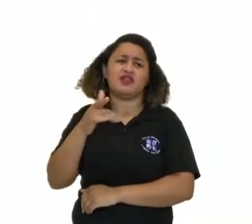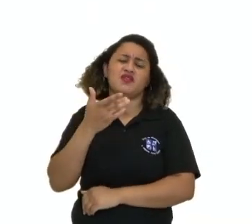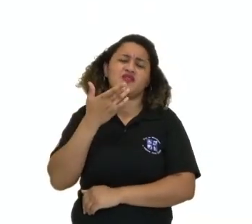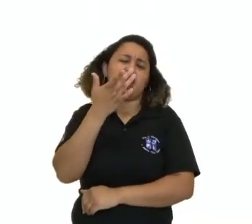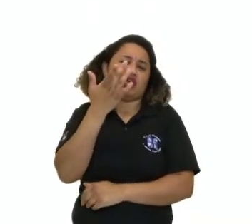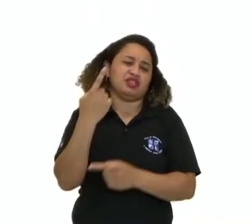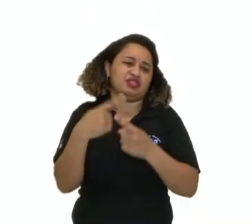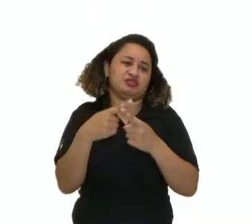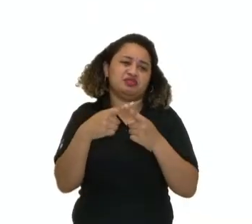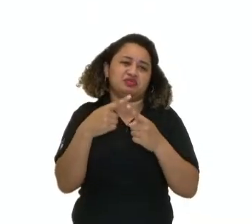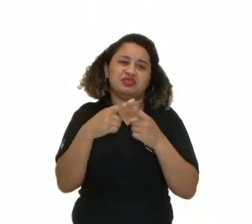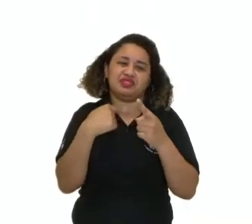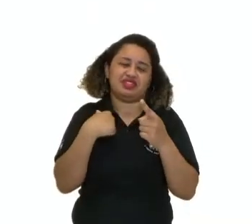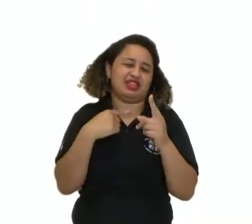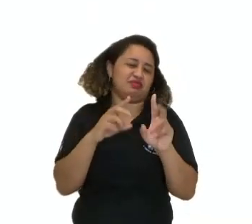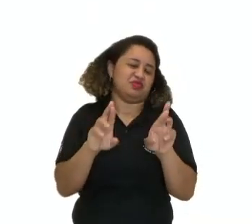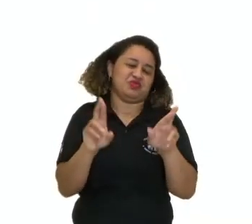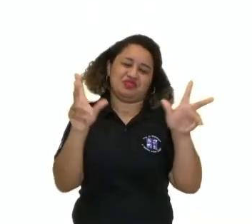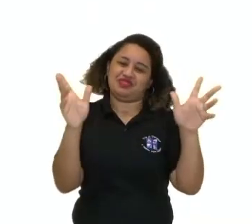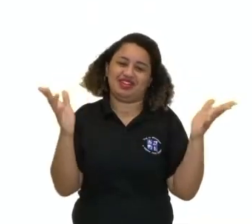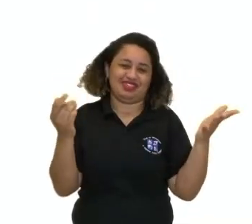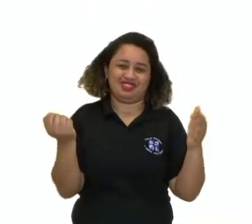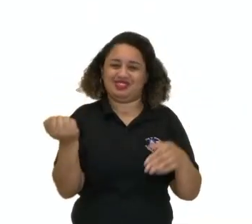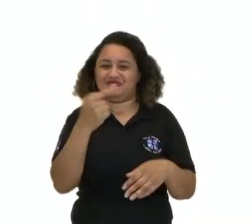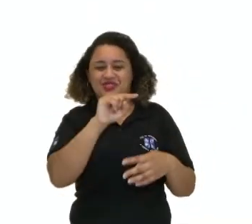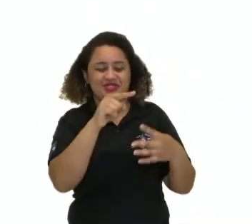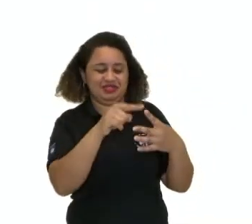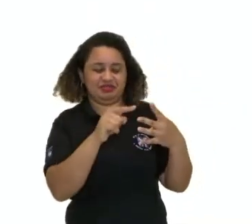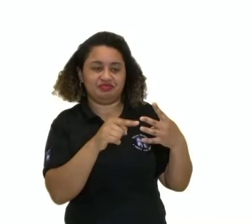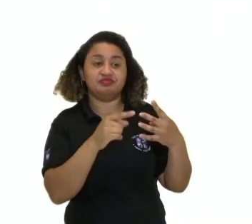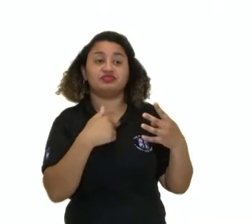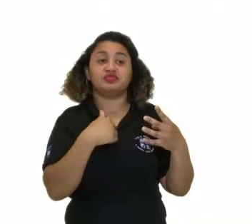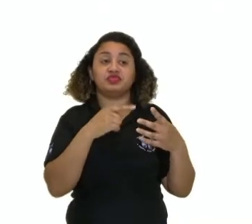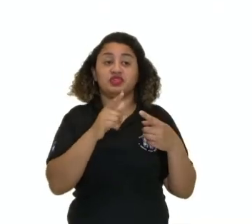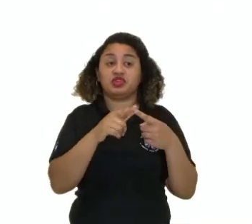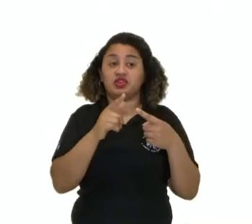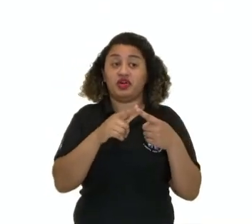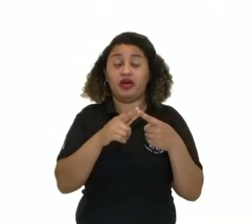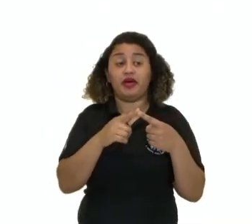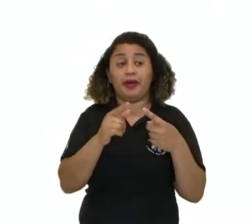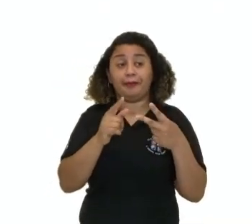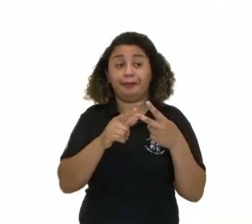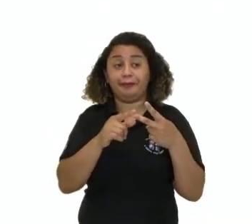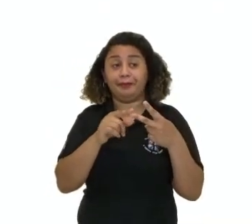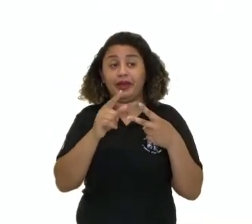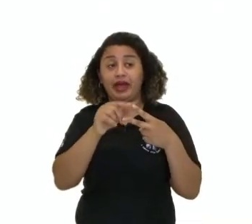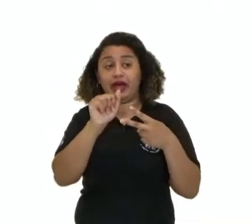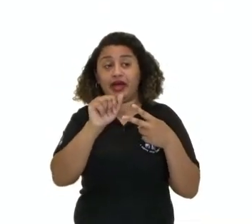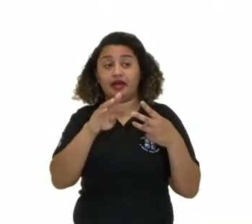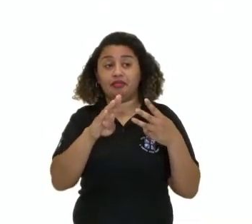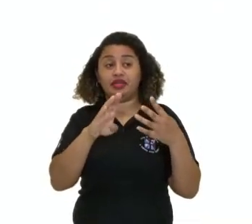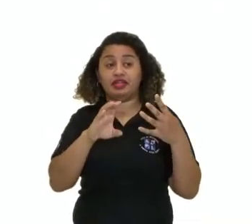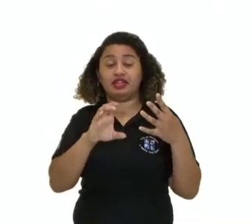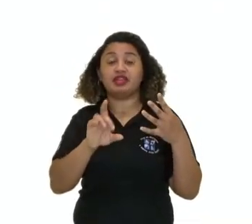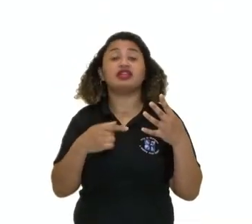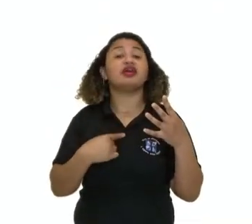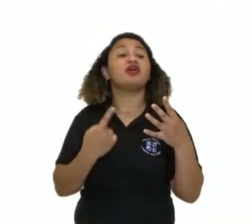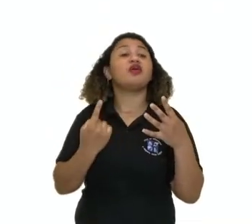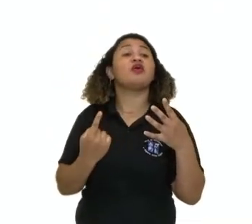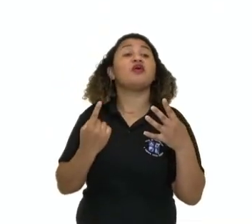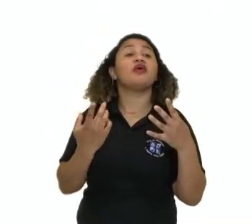porque a mesóclise é muito diferente tô na primeira traga meu copo na segunda Me traga o copo